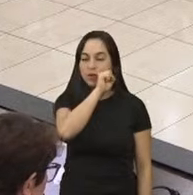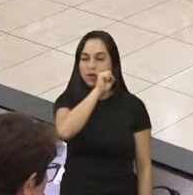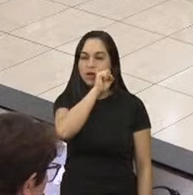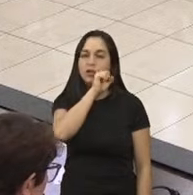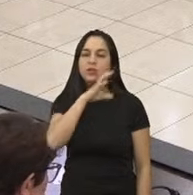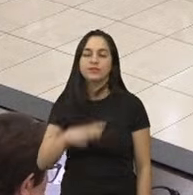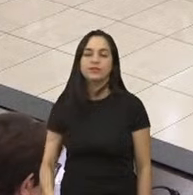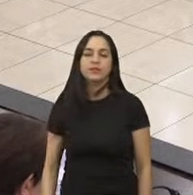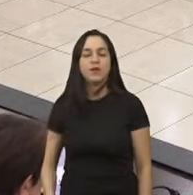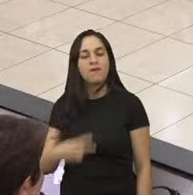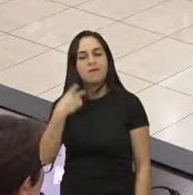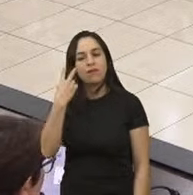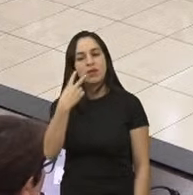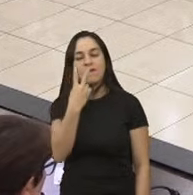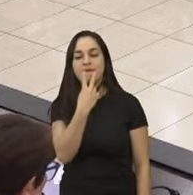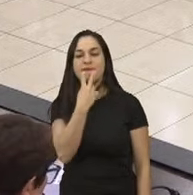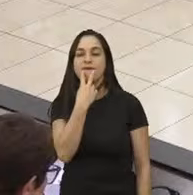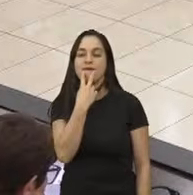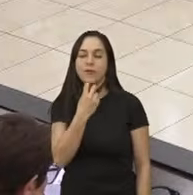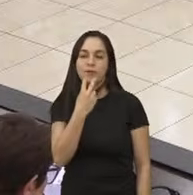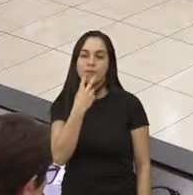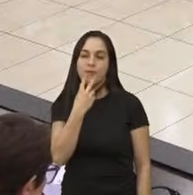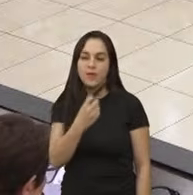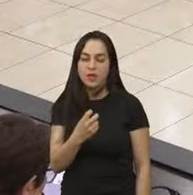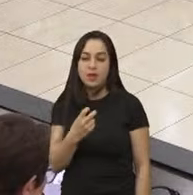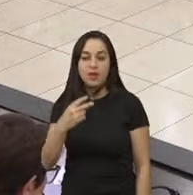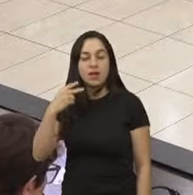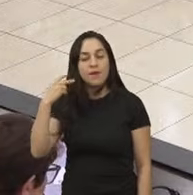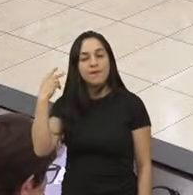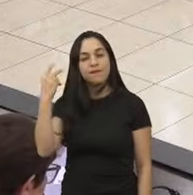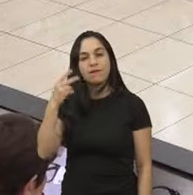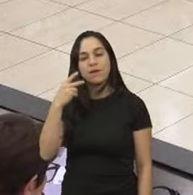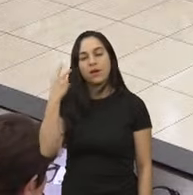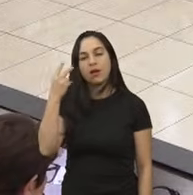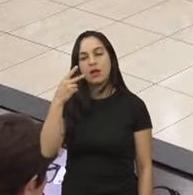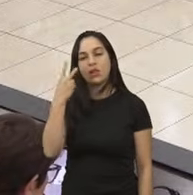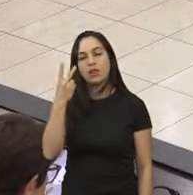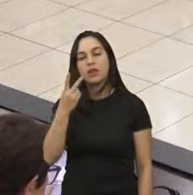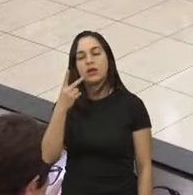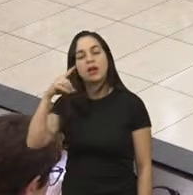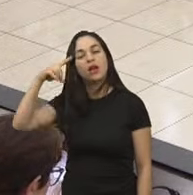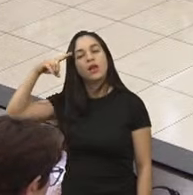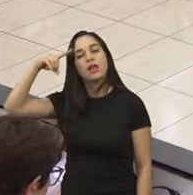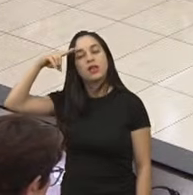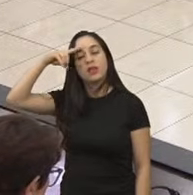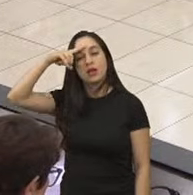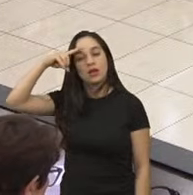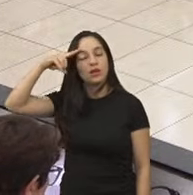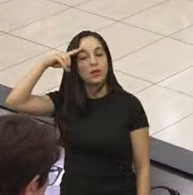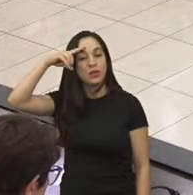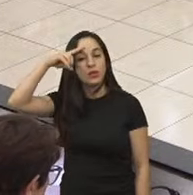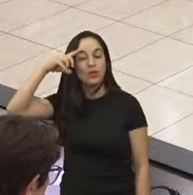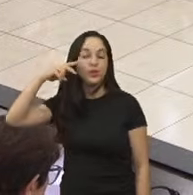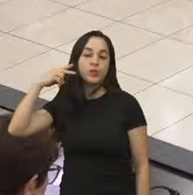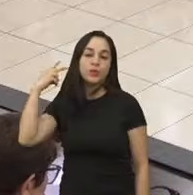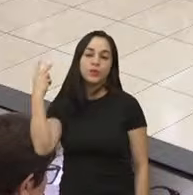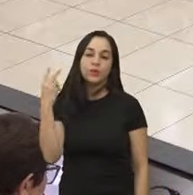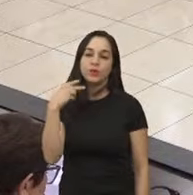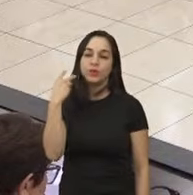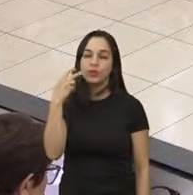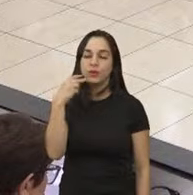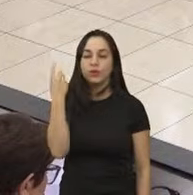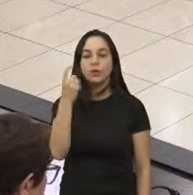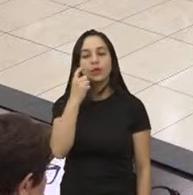vota o vereador Valmir do Parque Meia Lua? Como vota o vereador Daniel Mariano? Como vota o